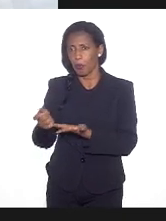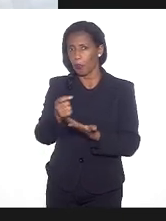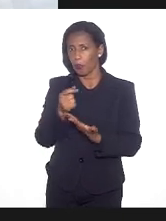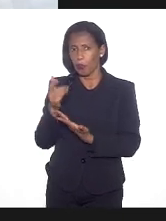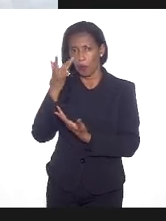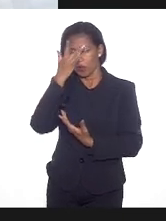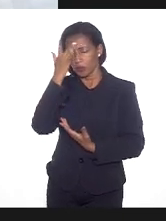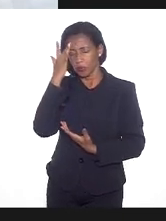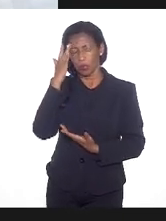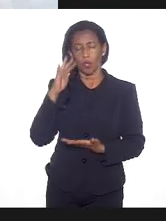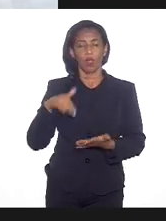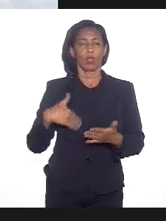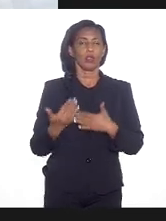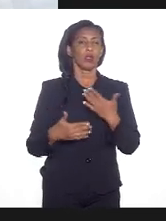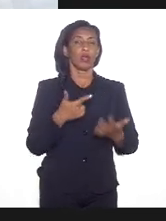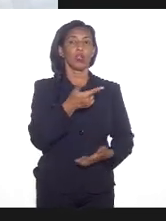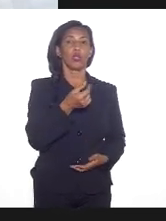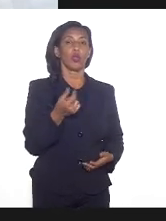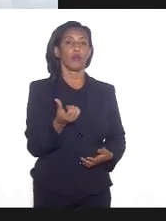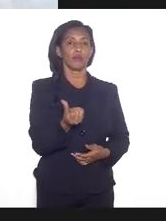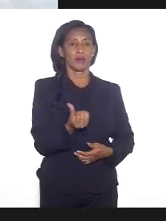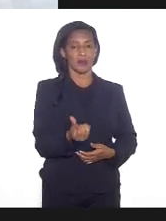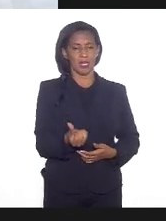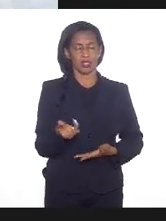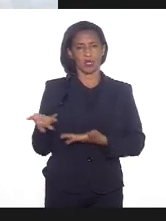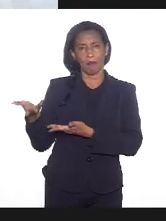de royalties e participações especiais